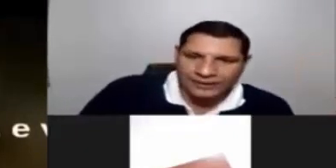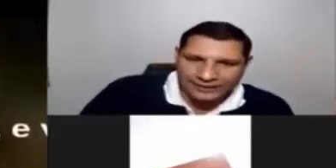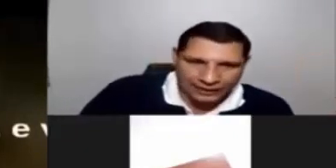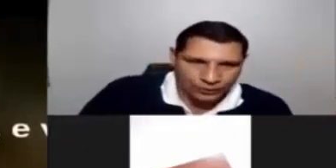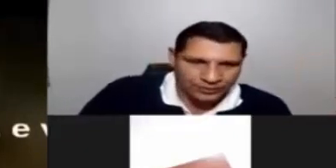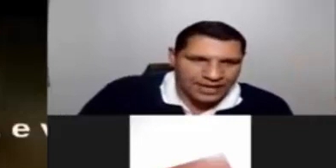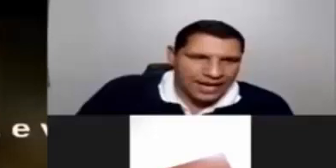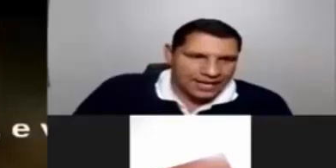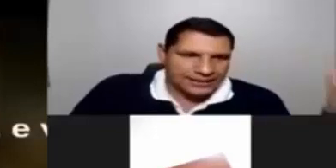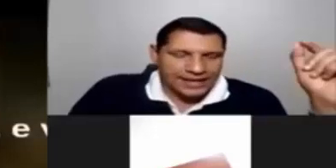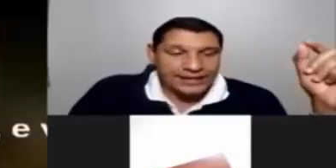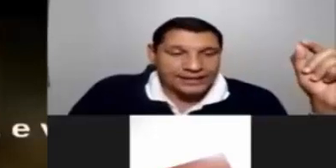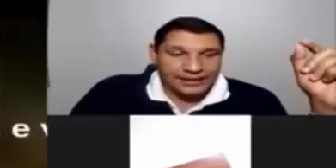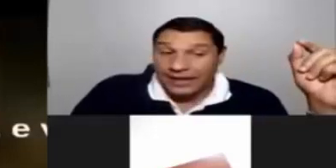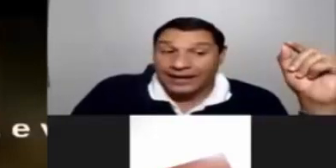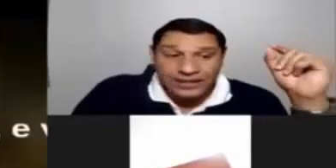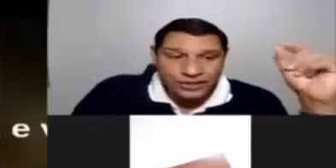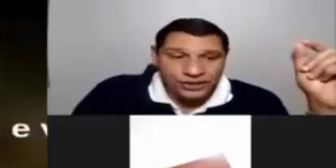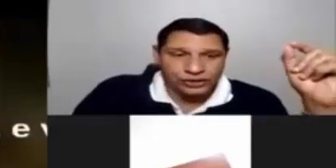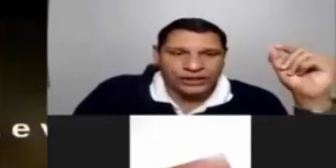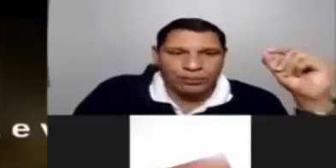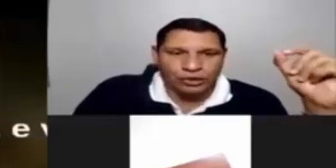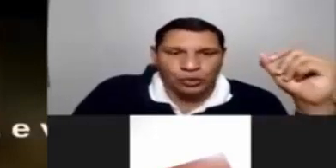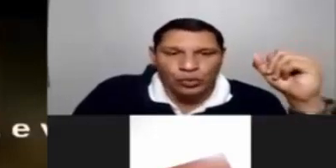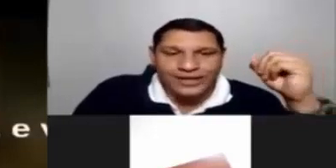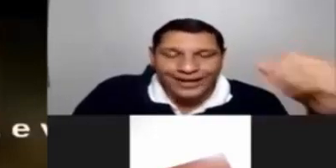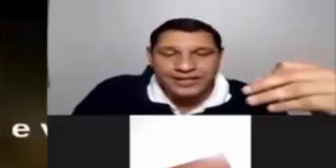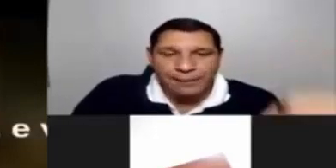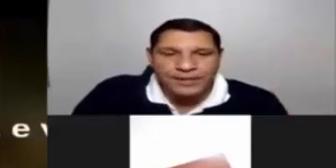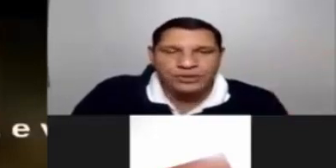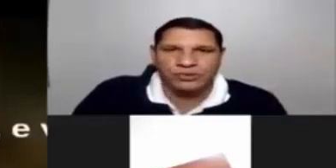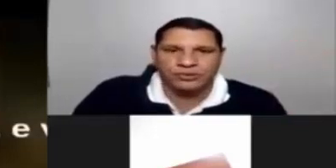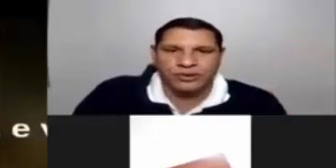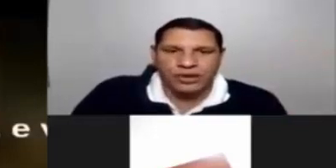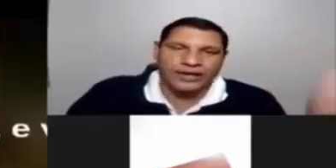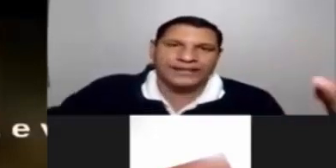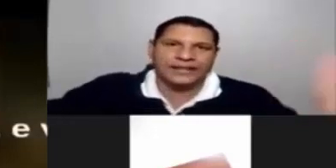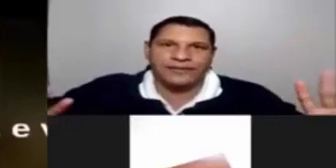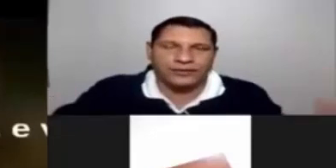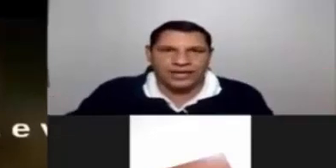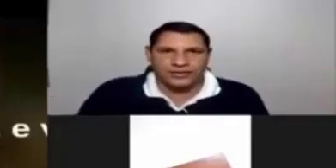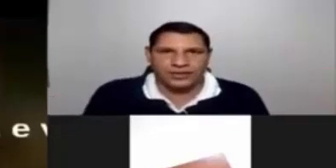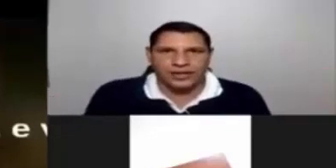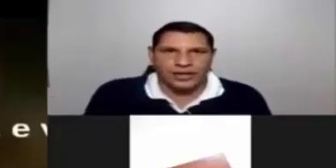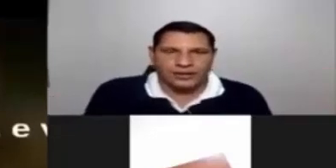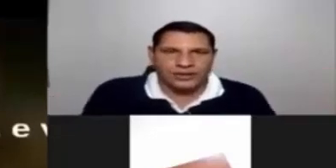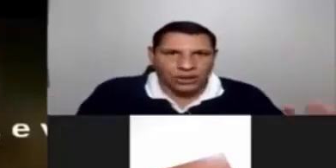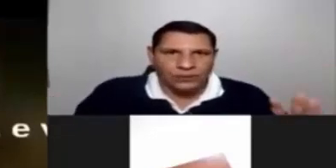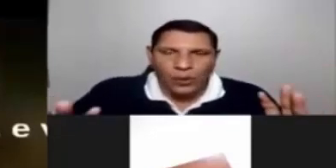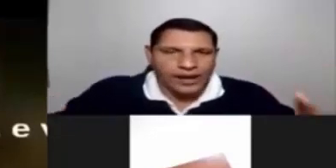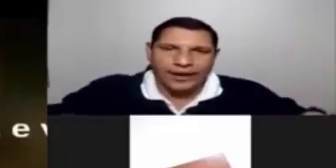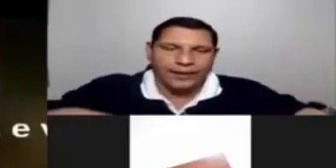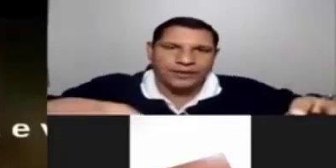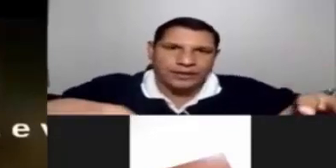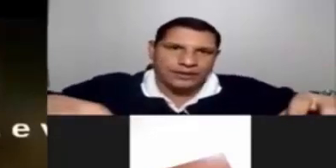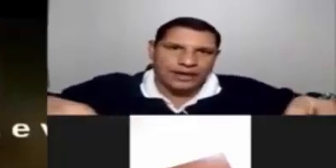atormentado. E ele, além disso, está posto um grande abismo. Olha aí. Está vendo, gente? Então,